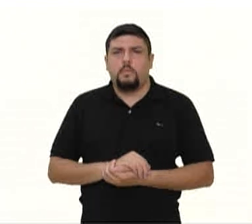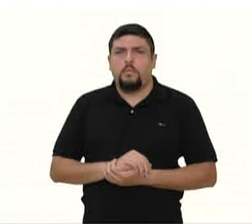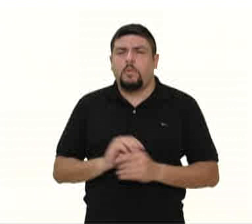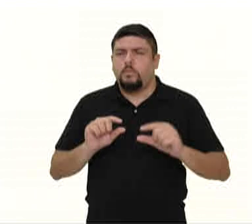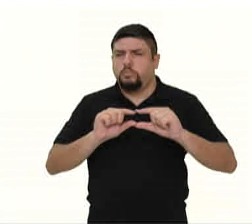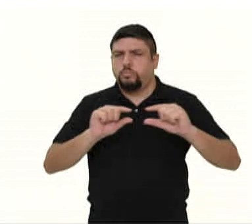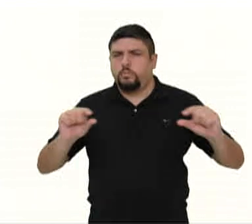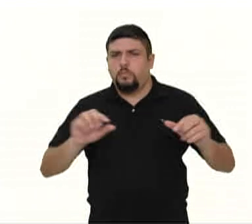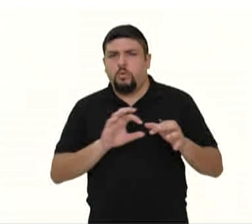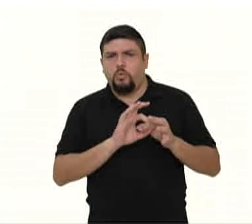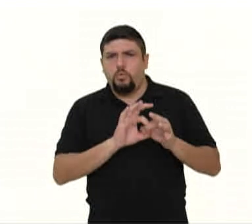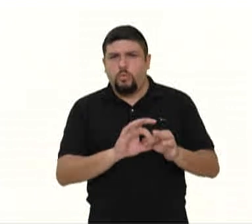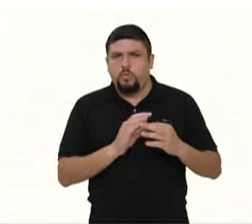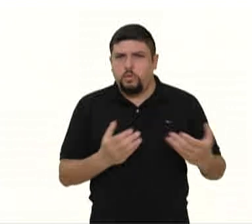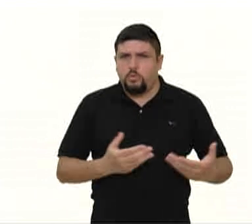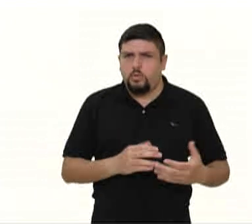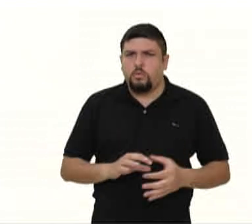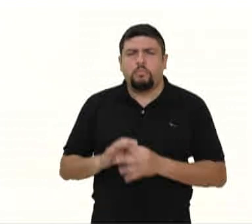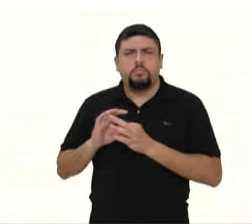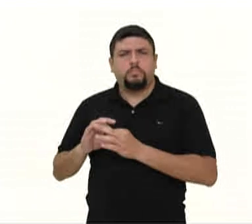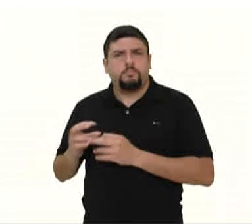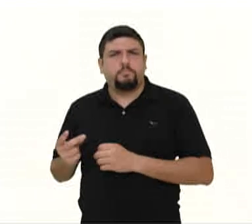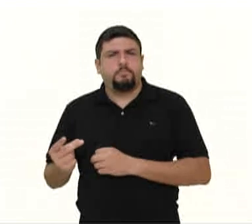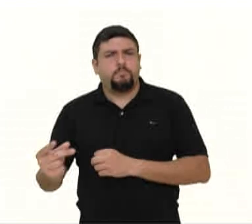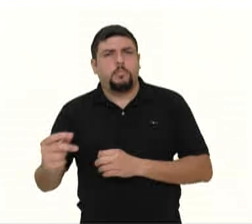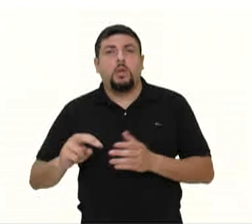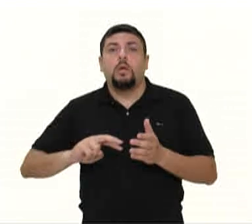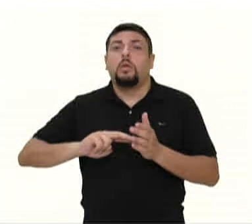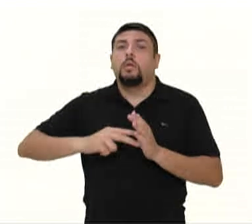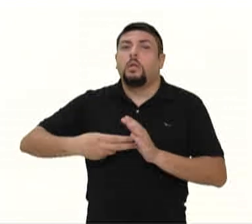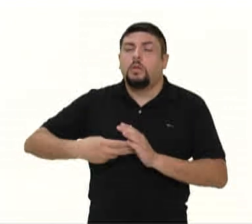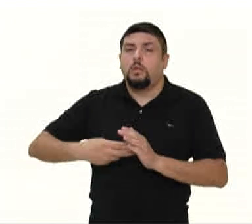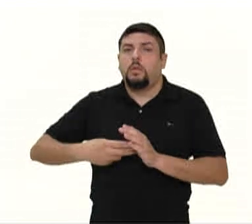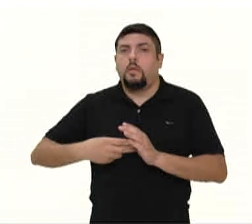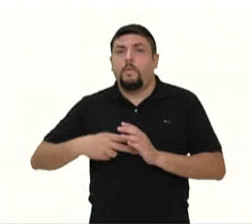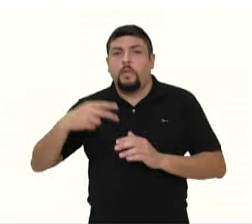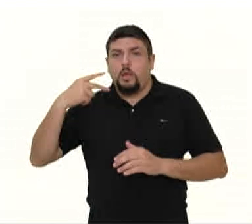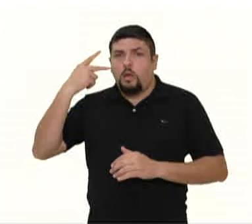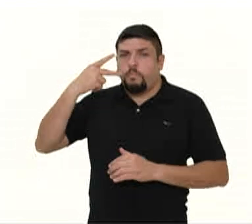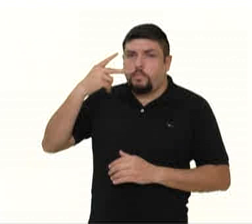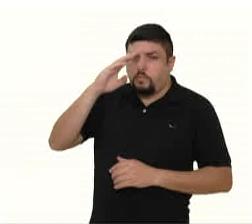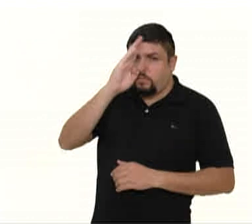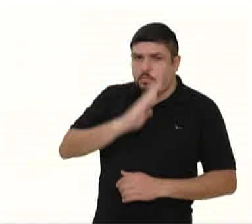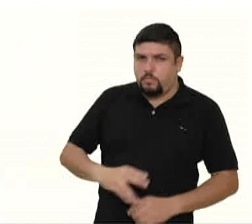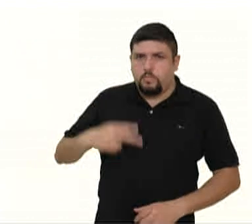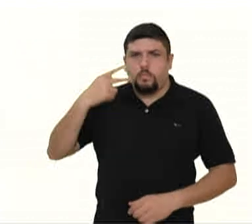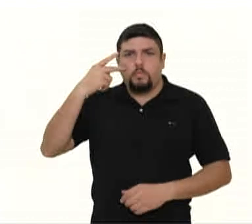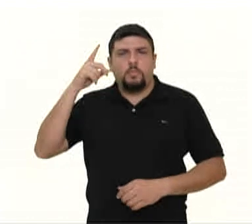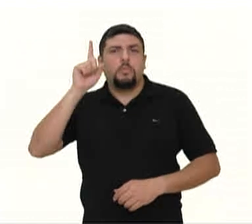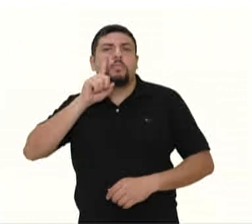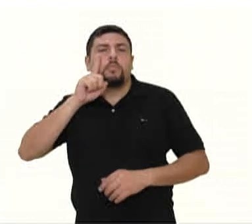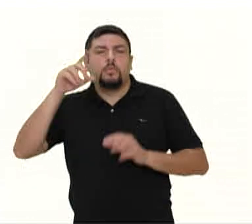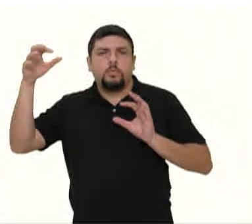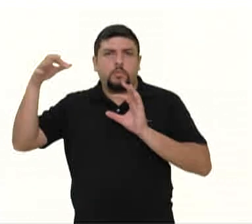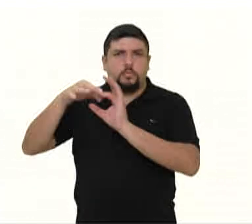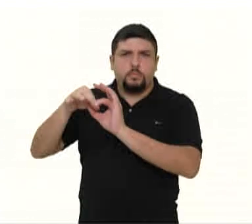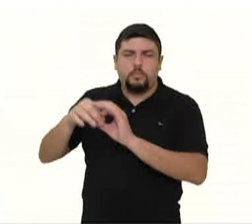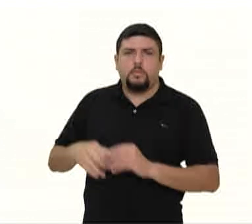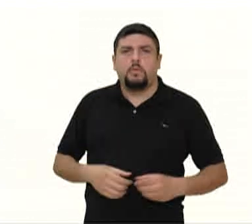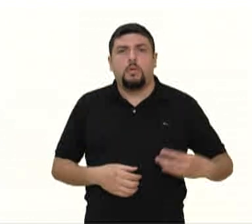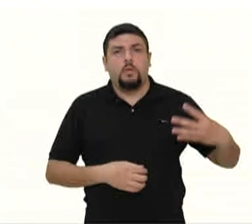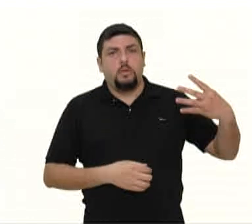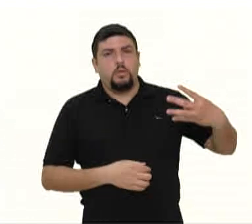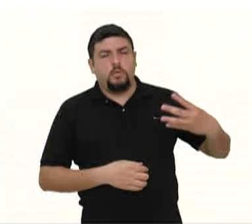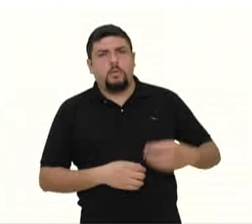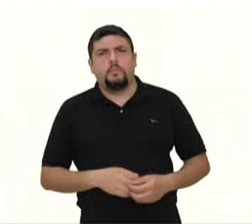unidos hoje, unidos sempre, representa uma aproximação da política brasileira e norte-americana no período. E 4. Não